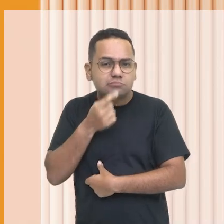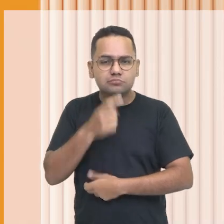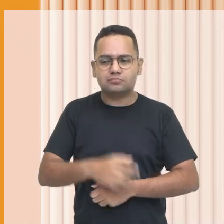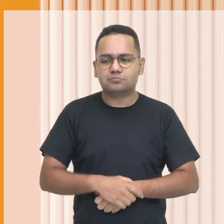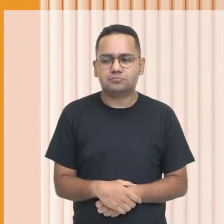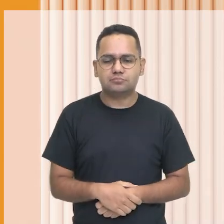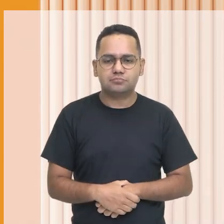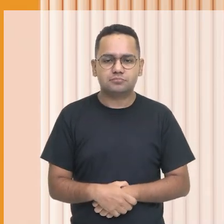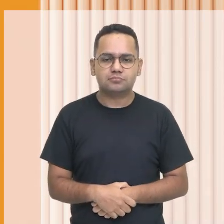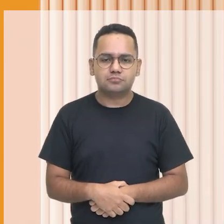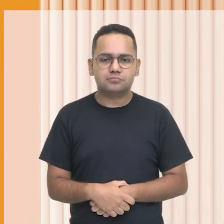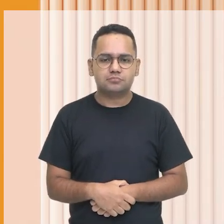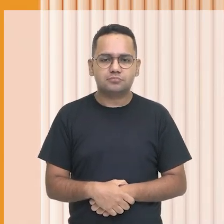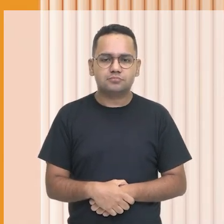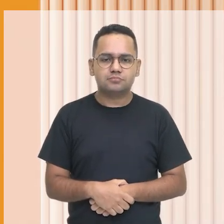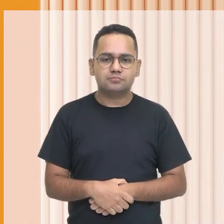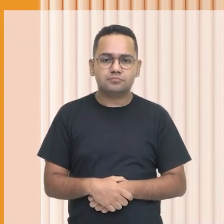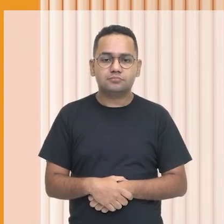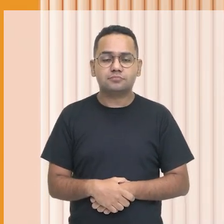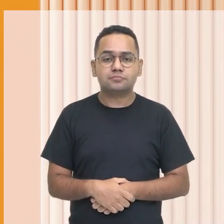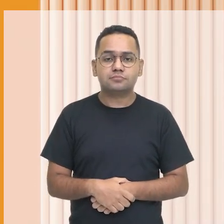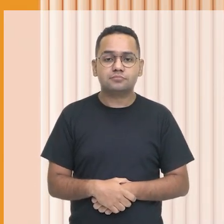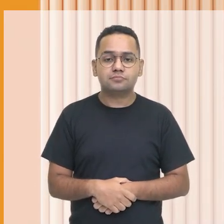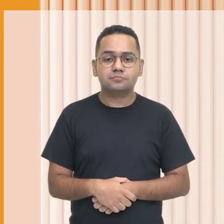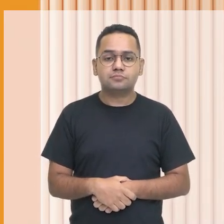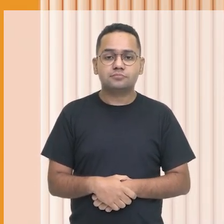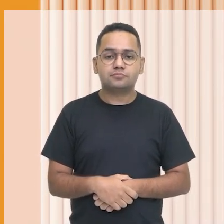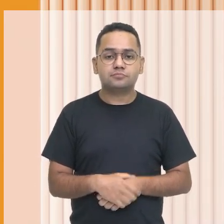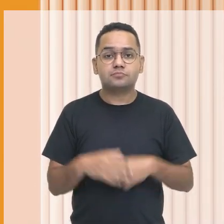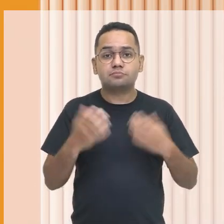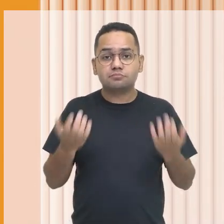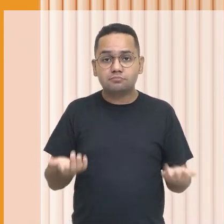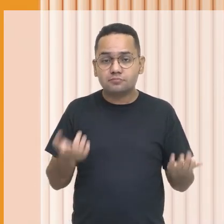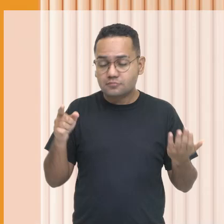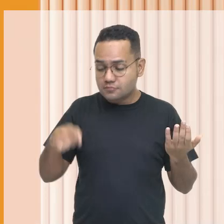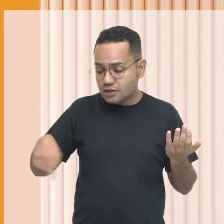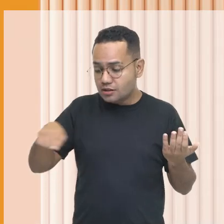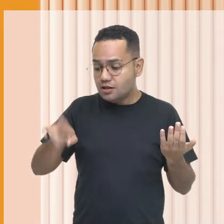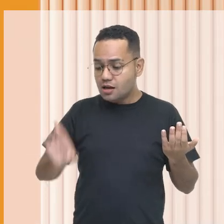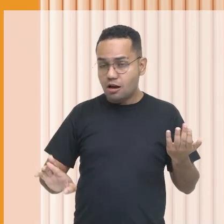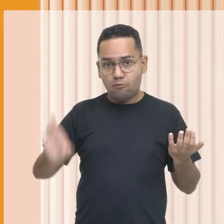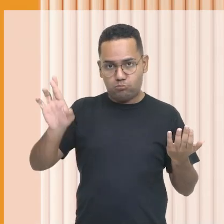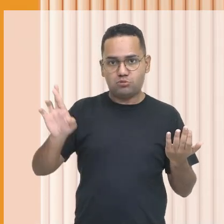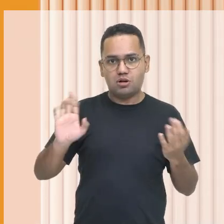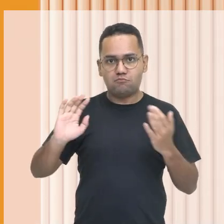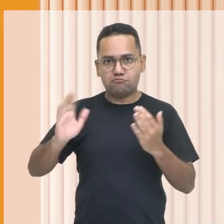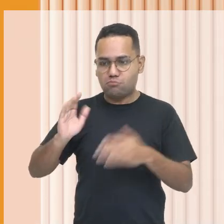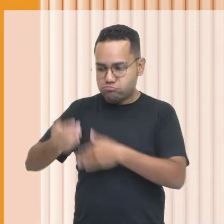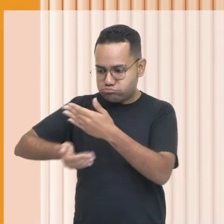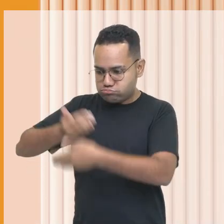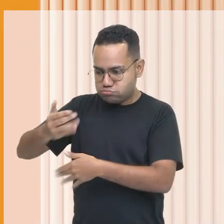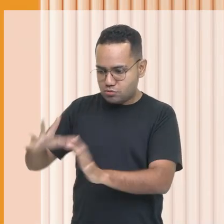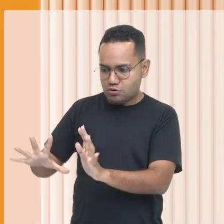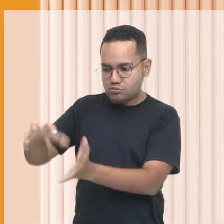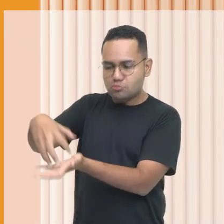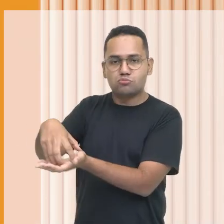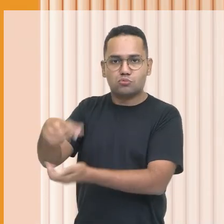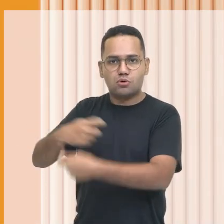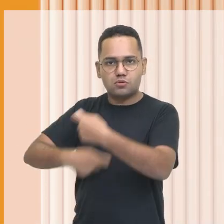que se fazia? Esses capitães donatários que estavam aqui, que de fato fizeram o negócio andar dentro das suas